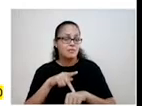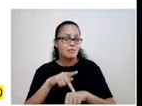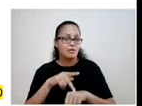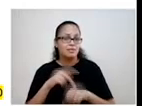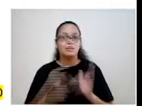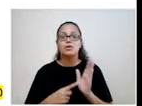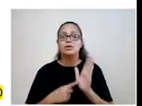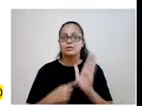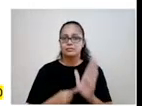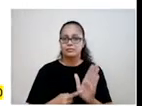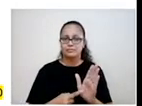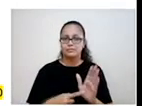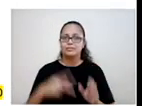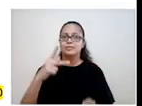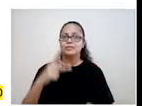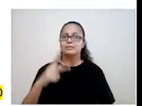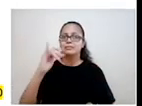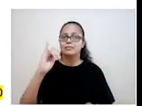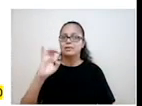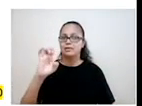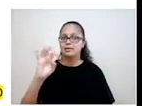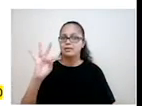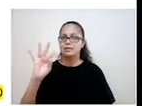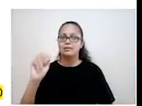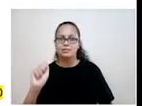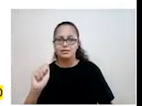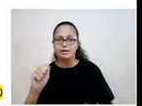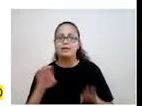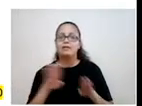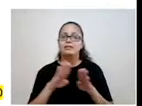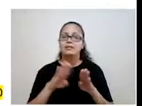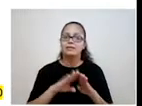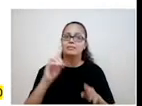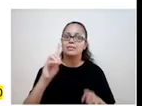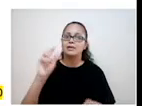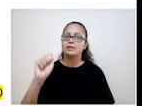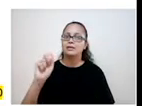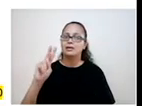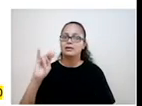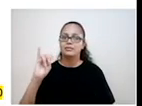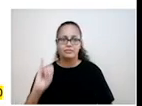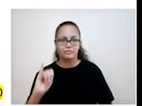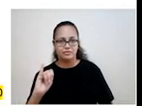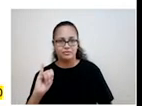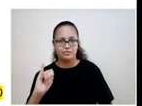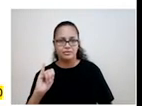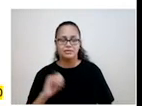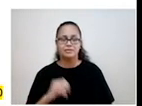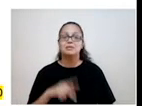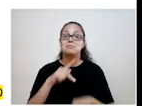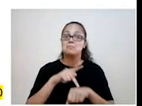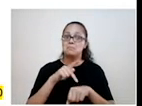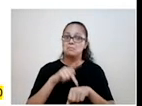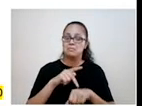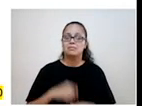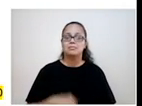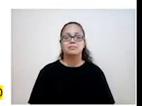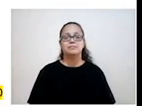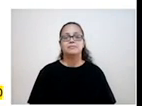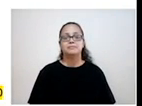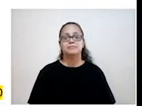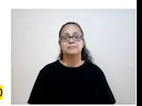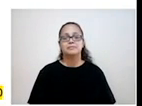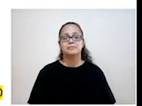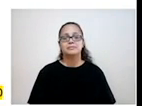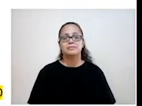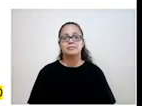as esculturas Pietà e Davi, esculpidas em mármore entre 1498 e 1499.